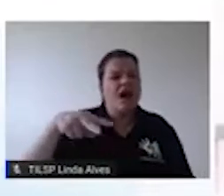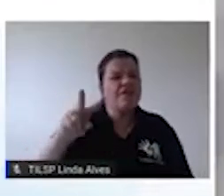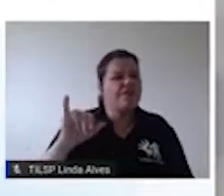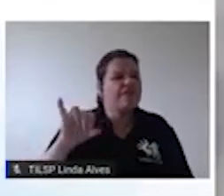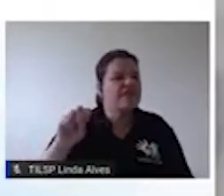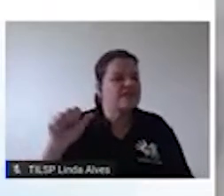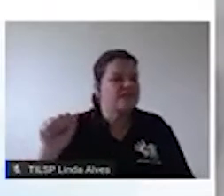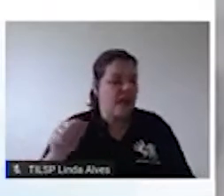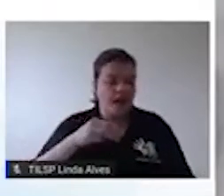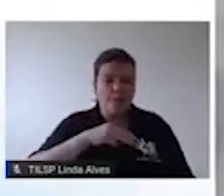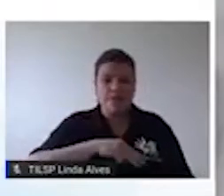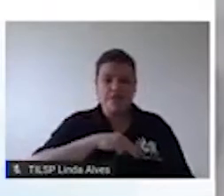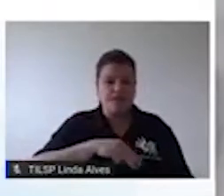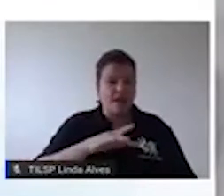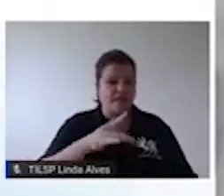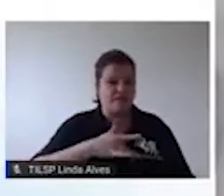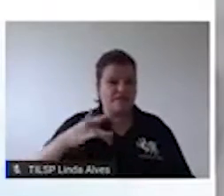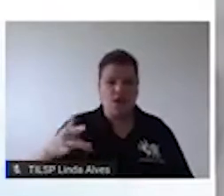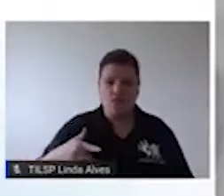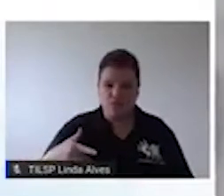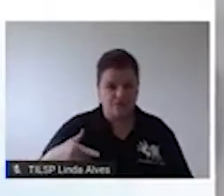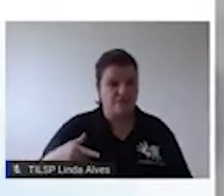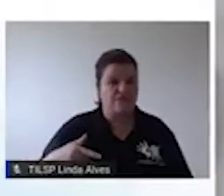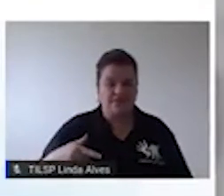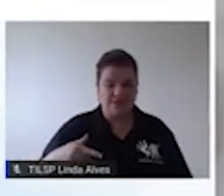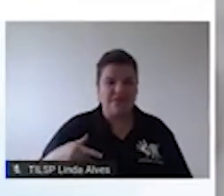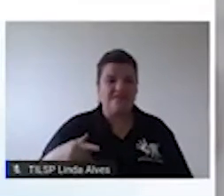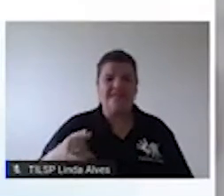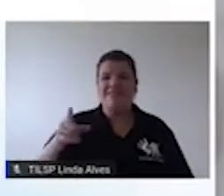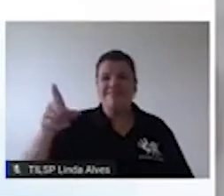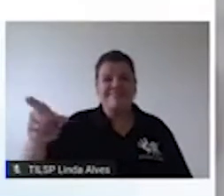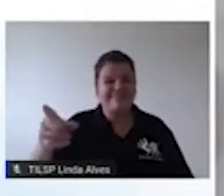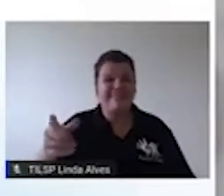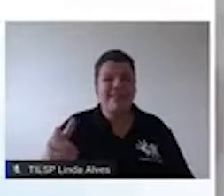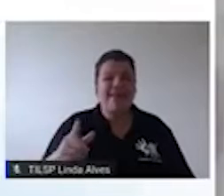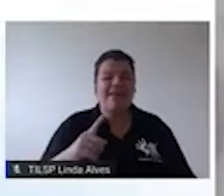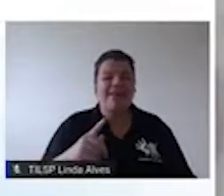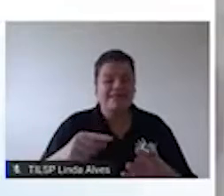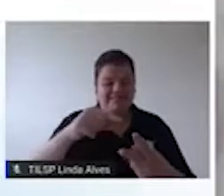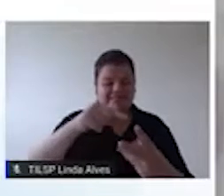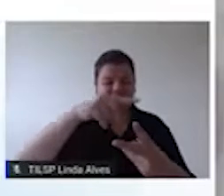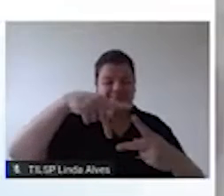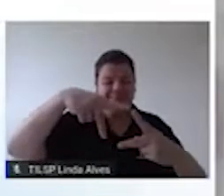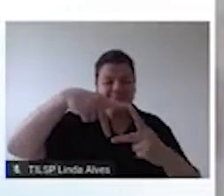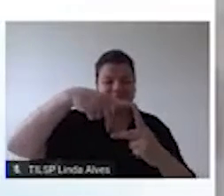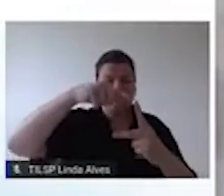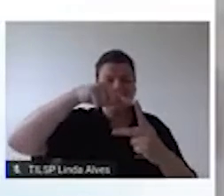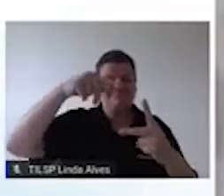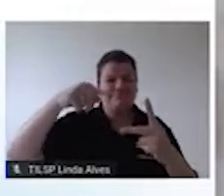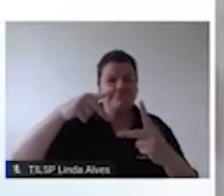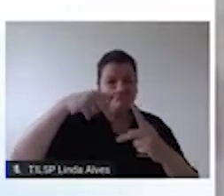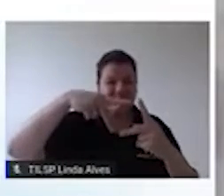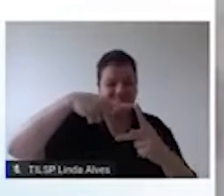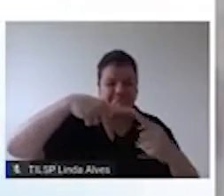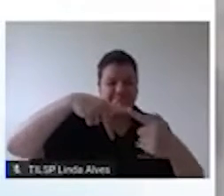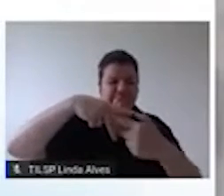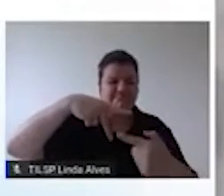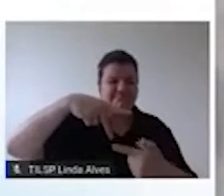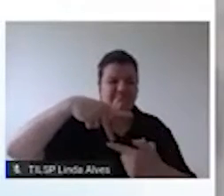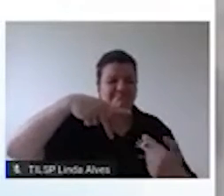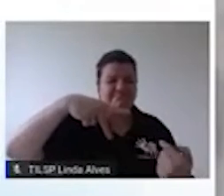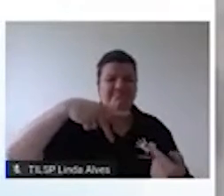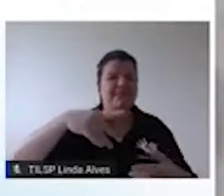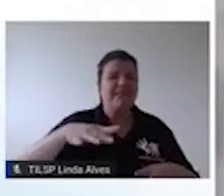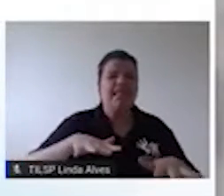Saúde. Portanto, esse quadrilátero, né, esses 4 vértices que eu mencionei, eles